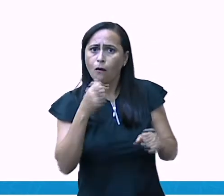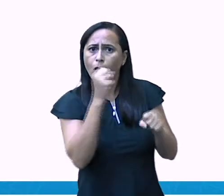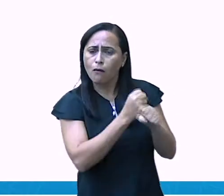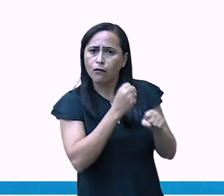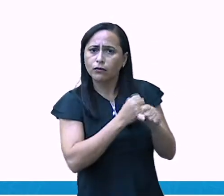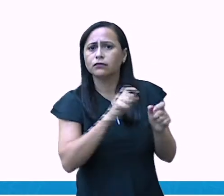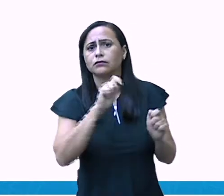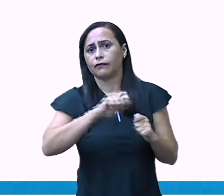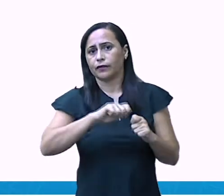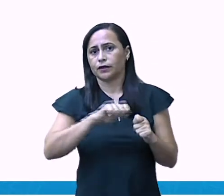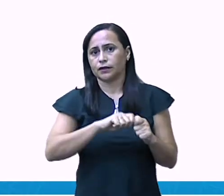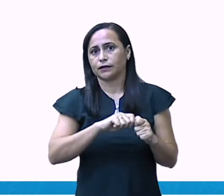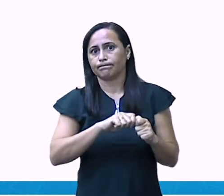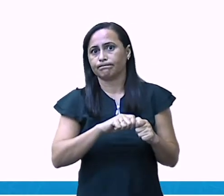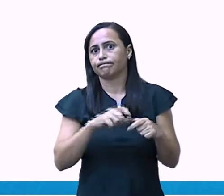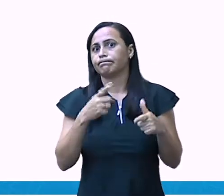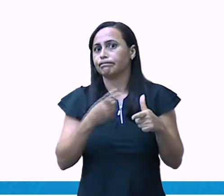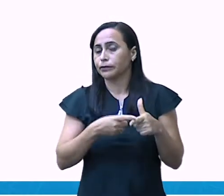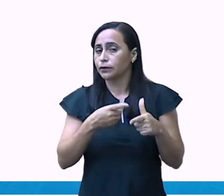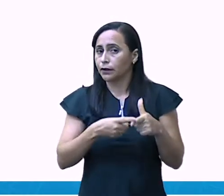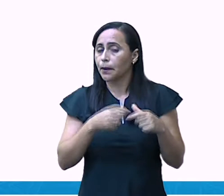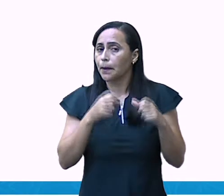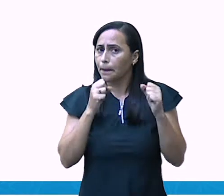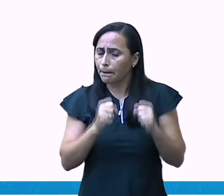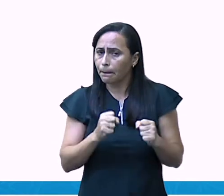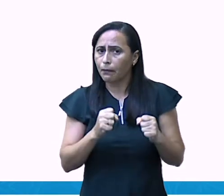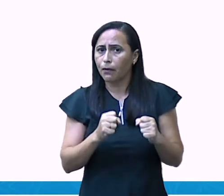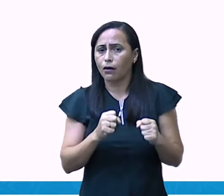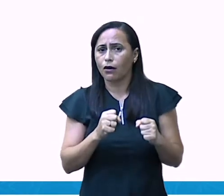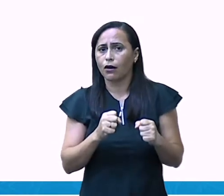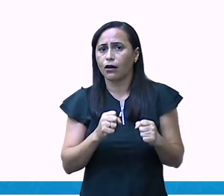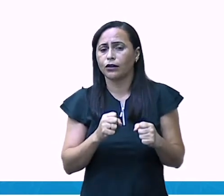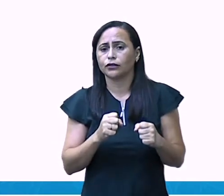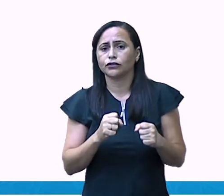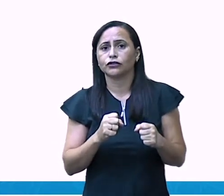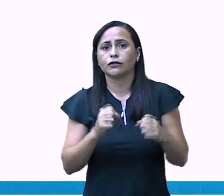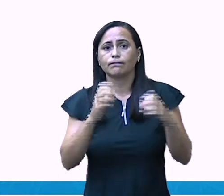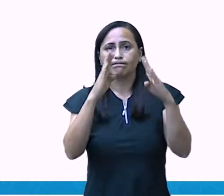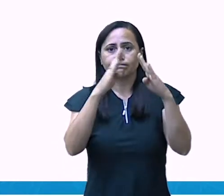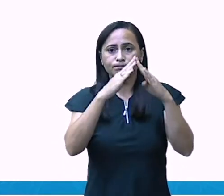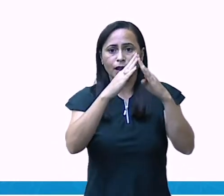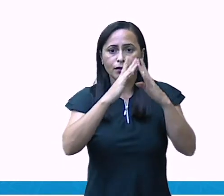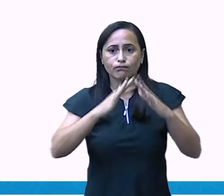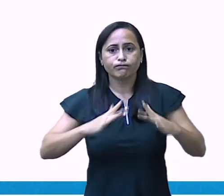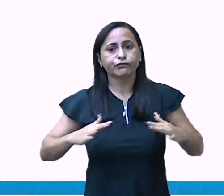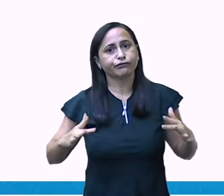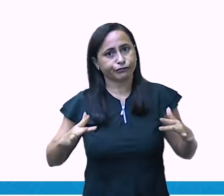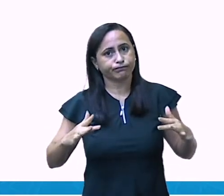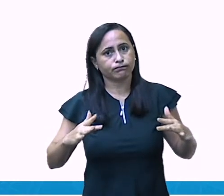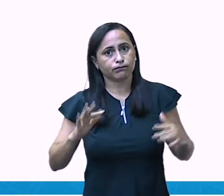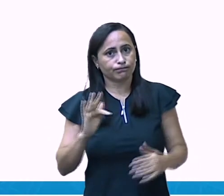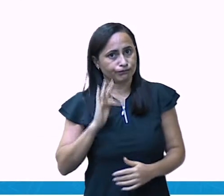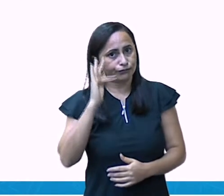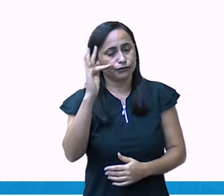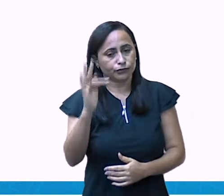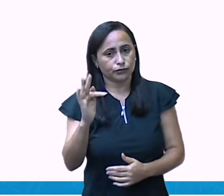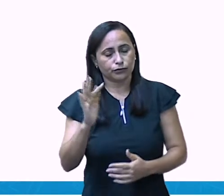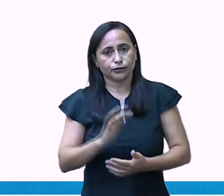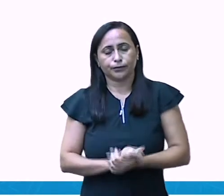pode acontecer acidentes. Também é importante conhecer o tipo de solo